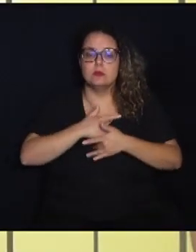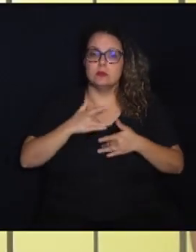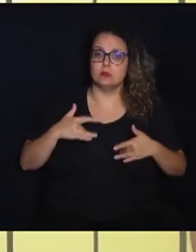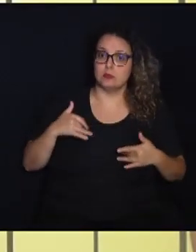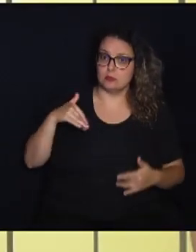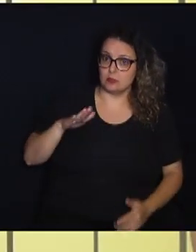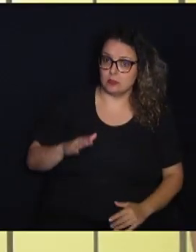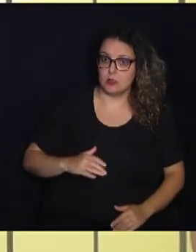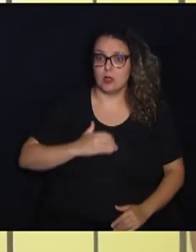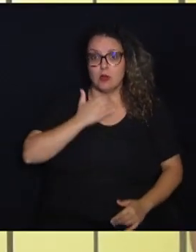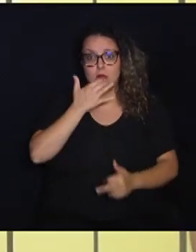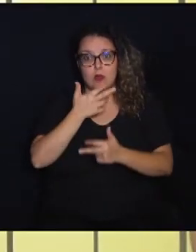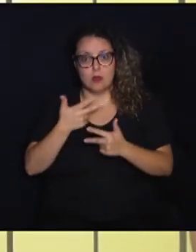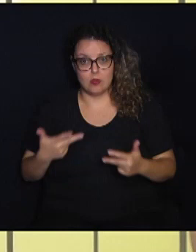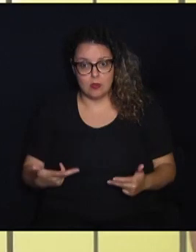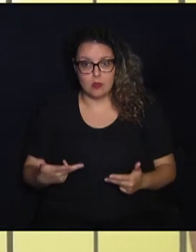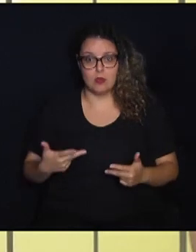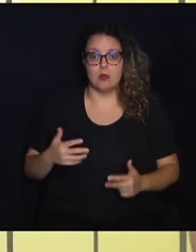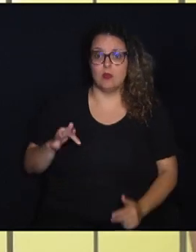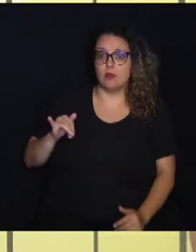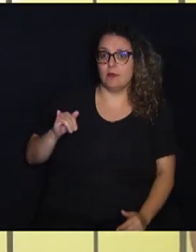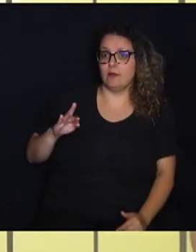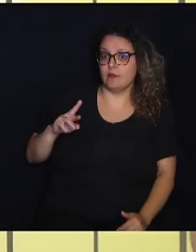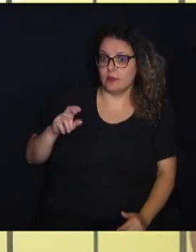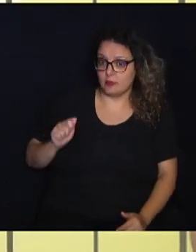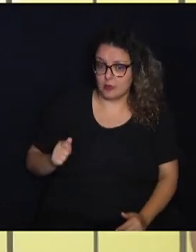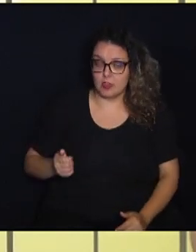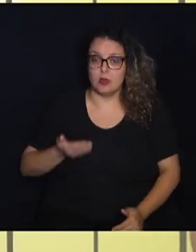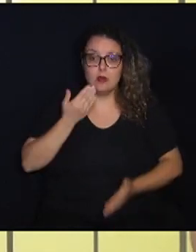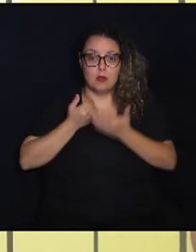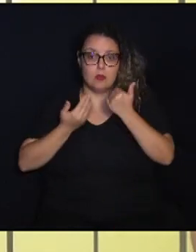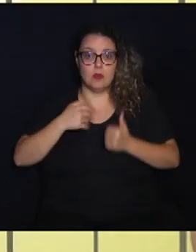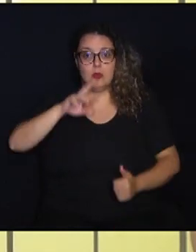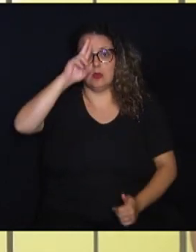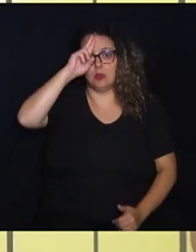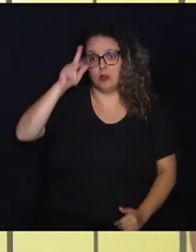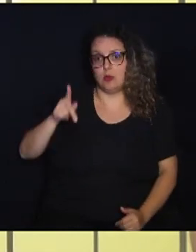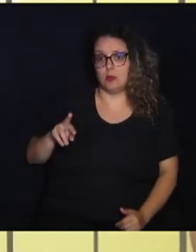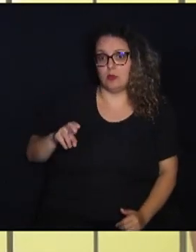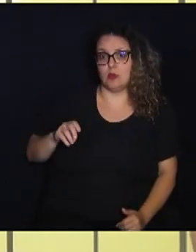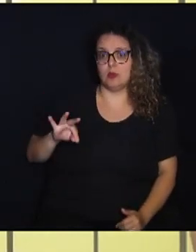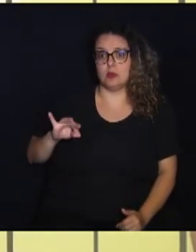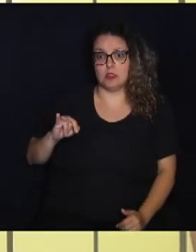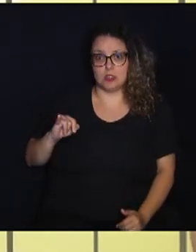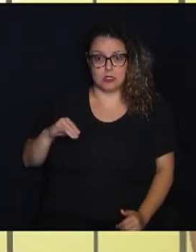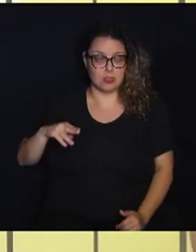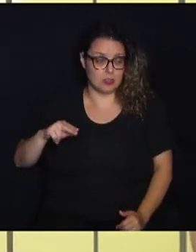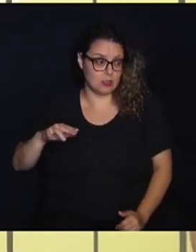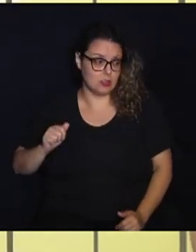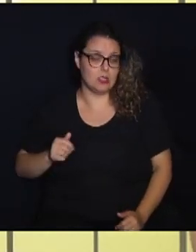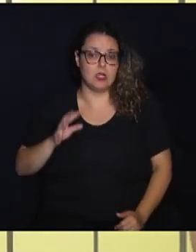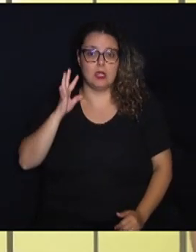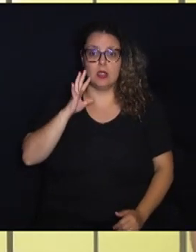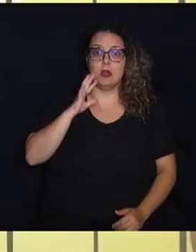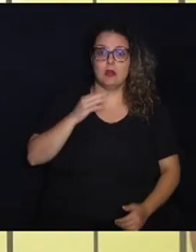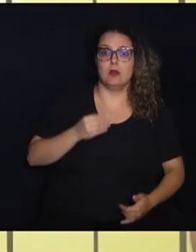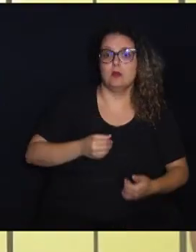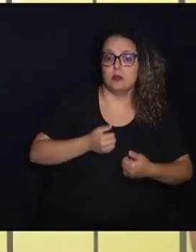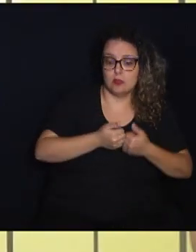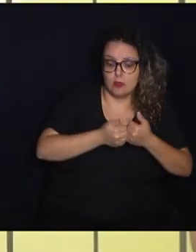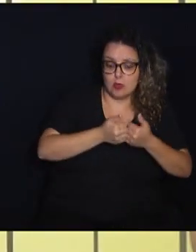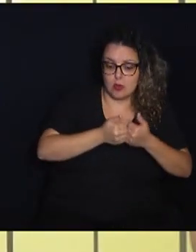com frutas, com bastante fibra, um almoço com uma proteína legal, um arrozinho branco, tirar